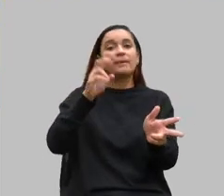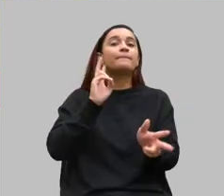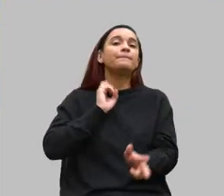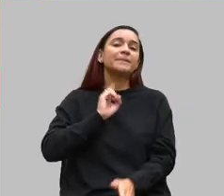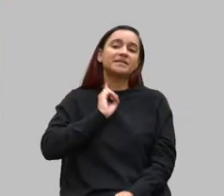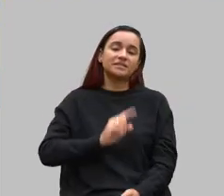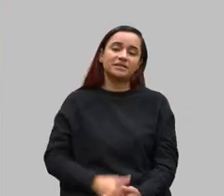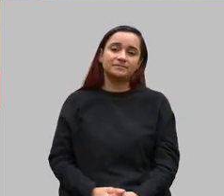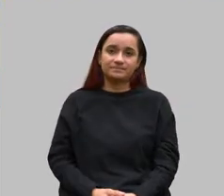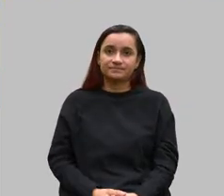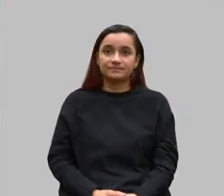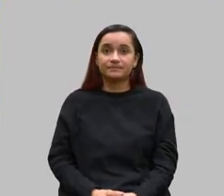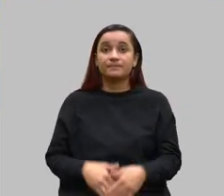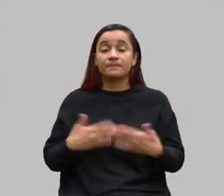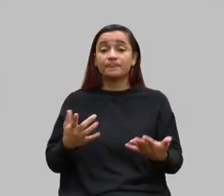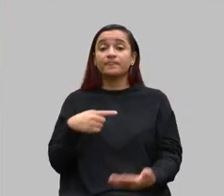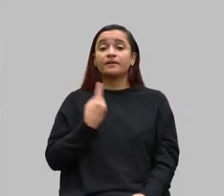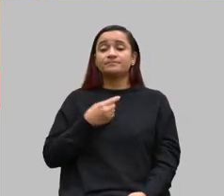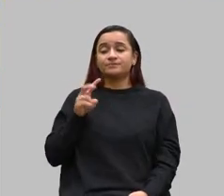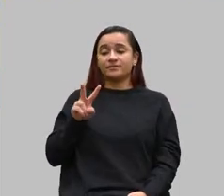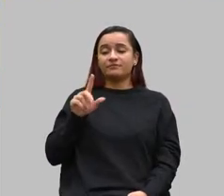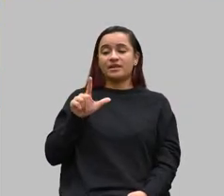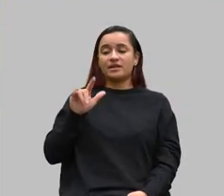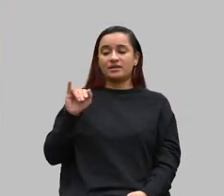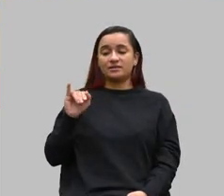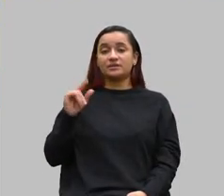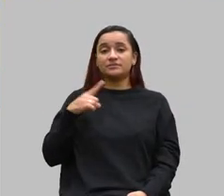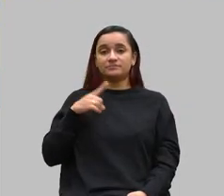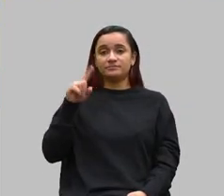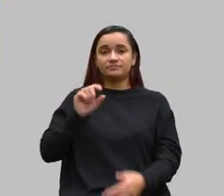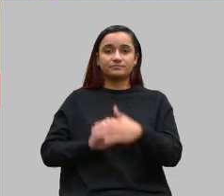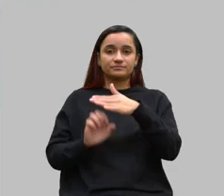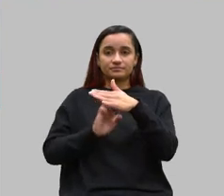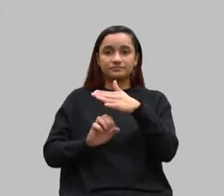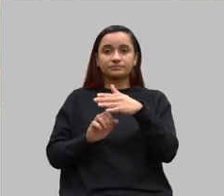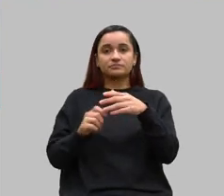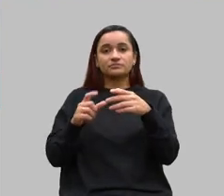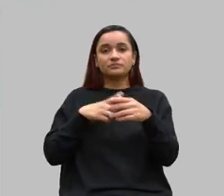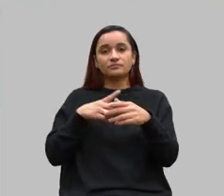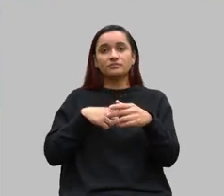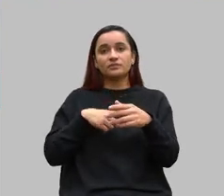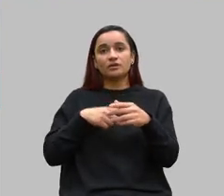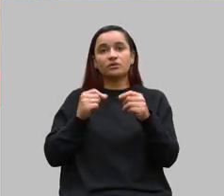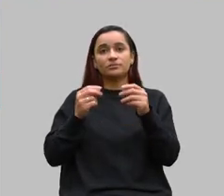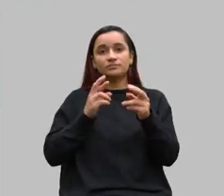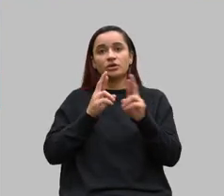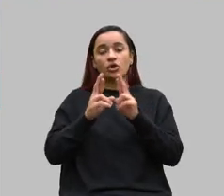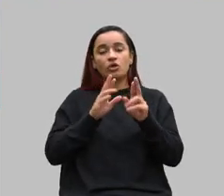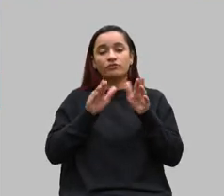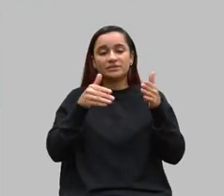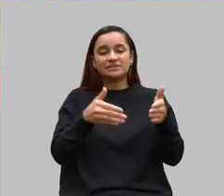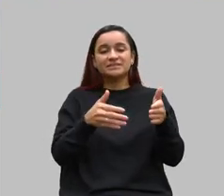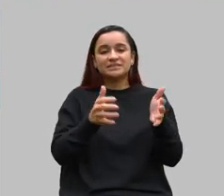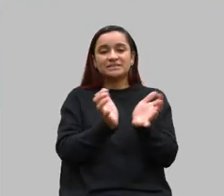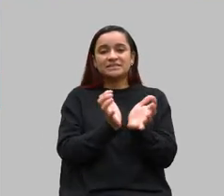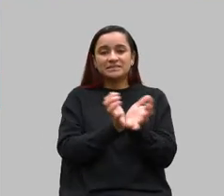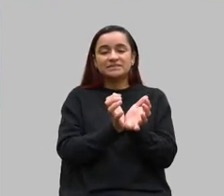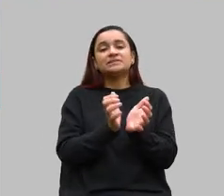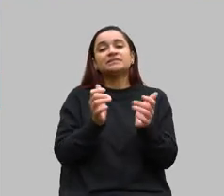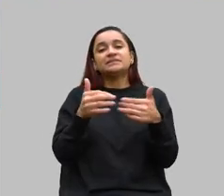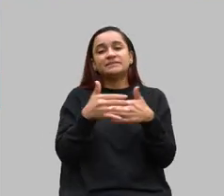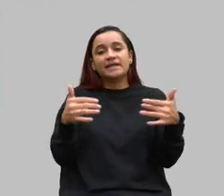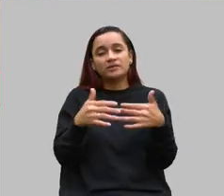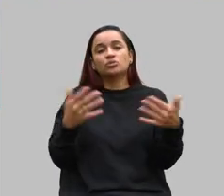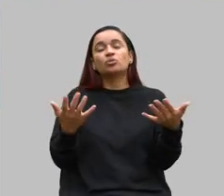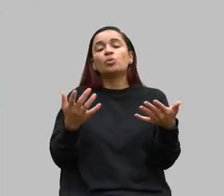bom a Veli é a empresa que detém essa concessão da ferrovia centro Atlântica e tem muito orgulho disso